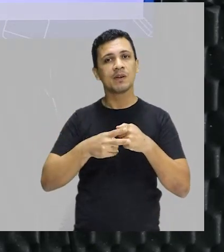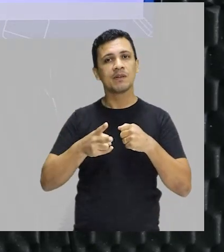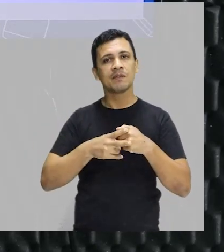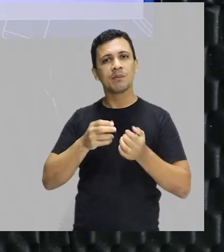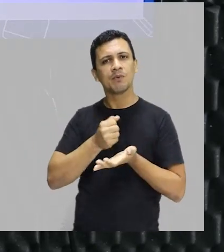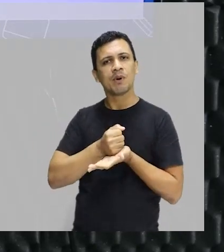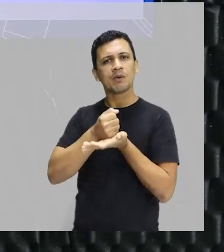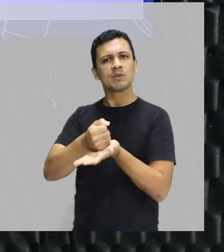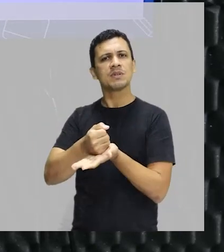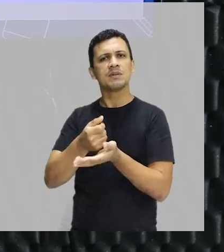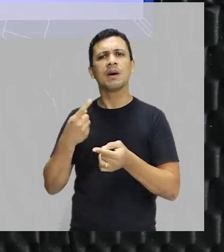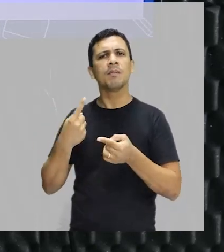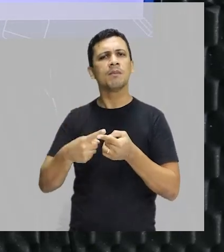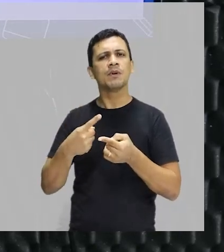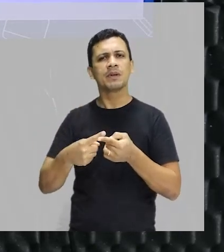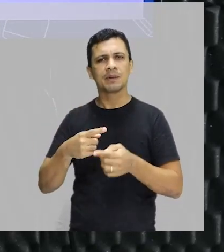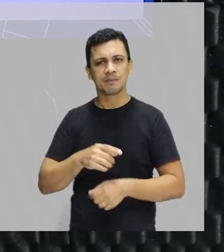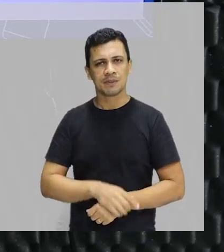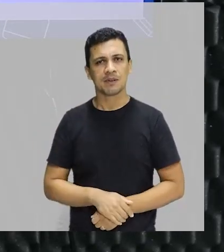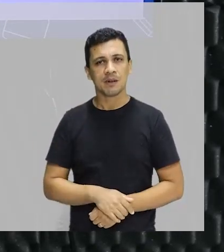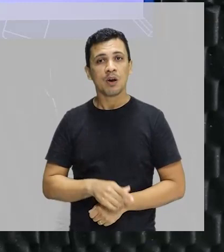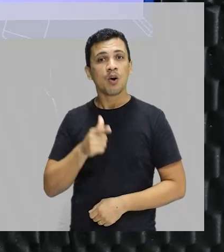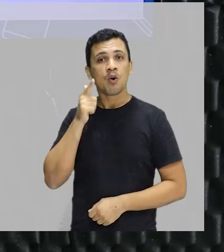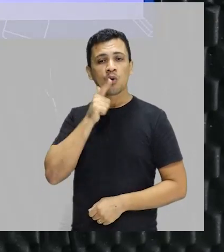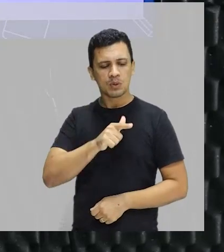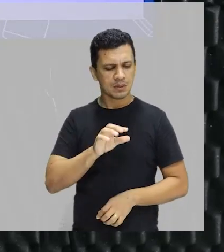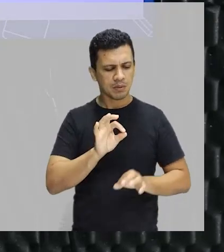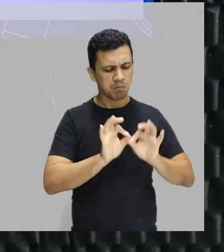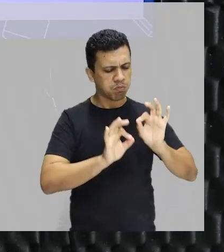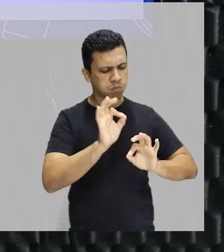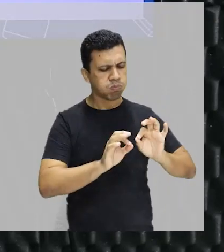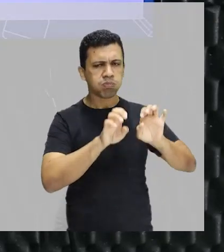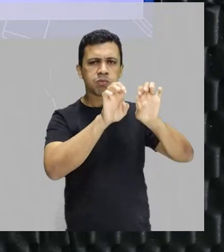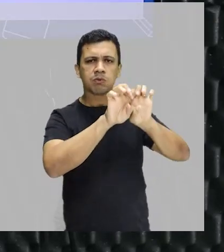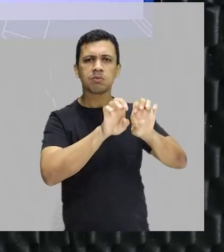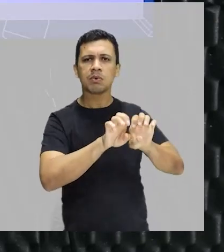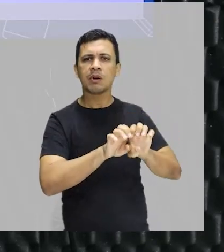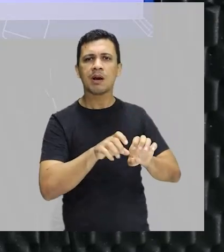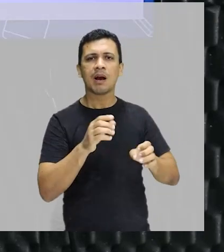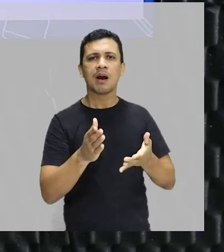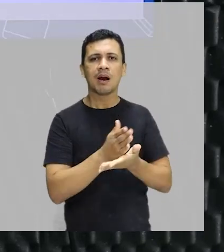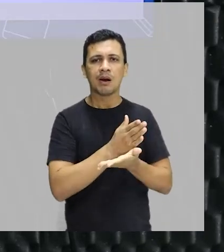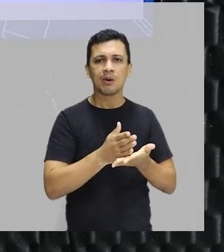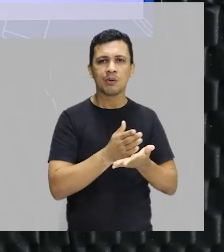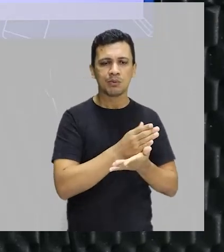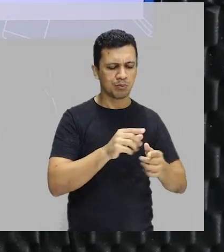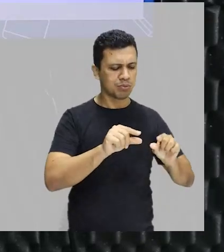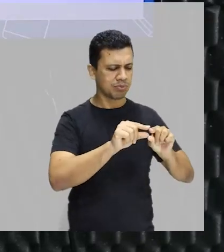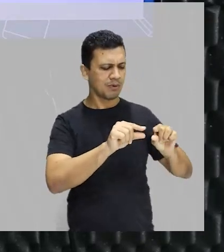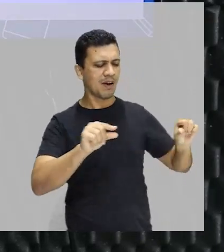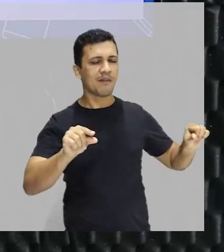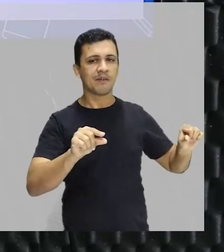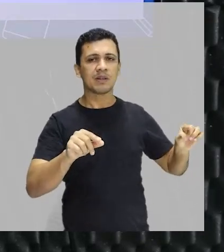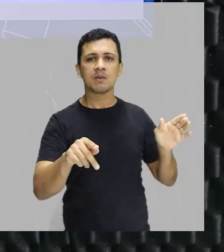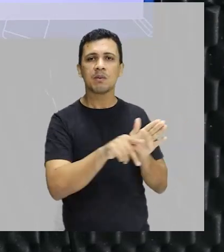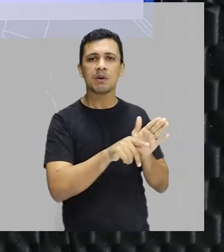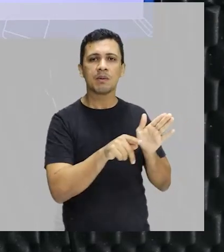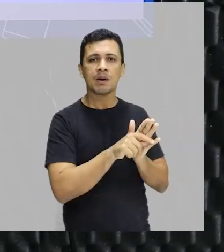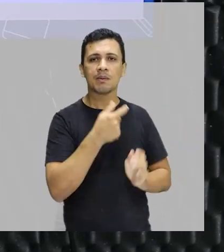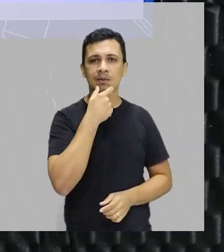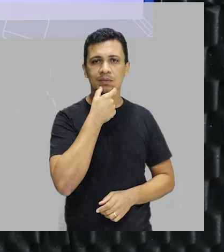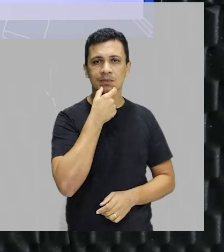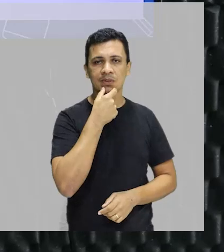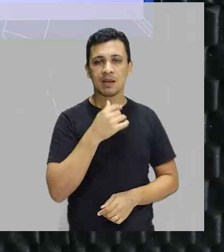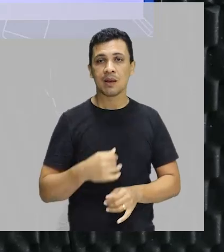verbo auxiliar? Porque ele consegue ajudar na estruturação de algumas formas da língua inglesa. Por exemplo, os